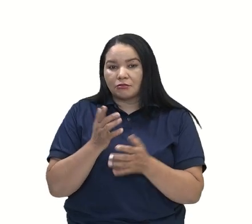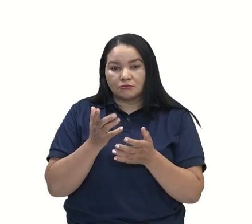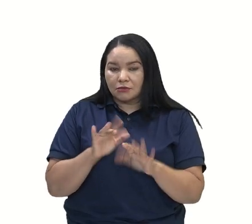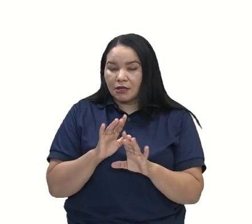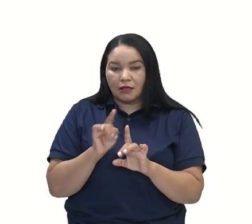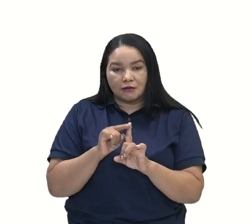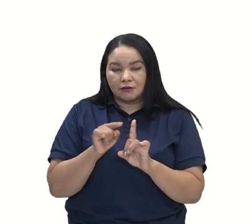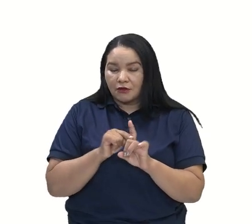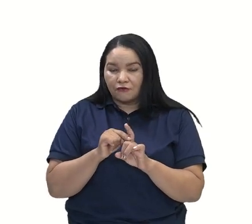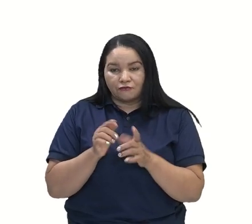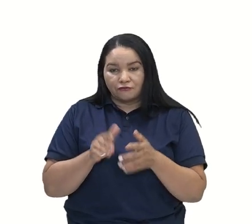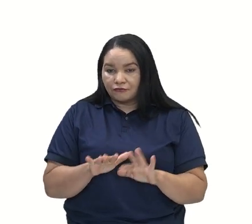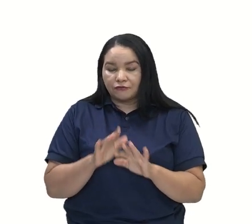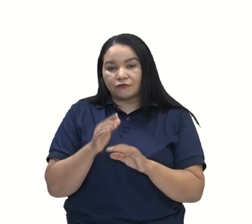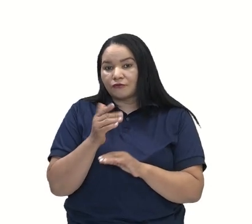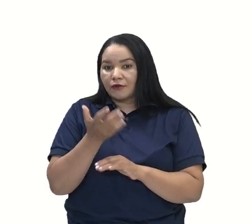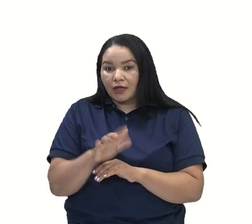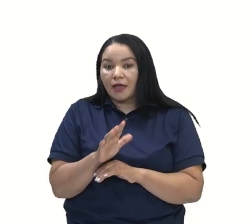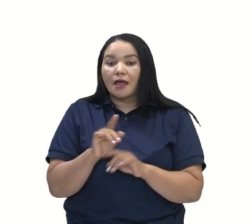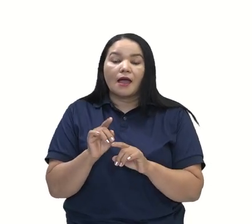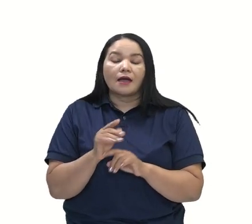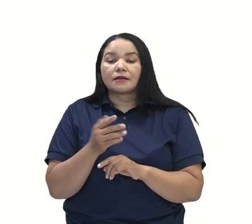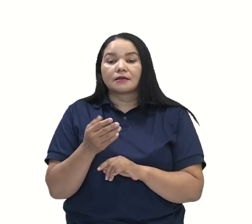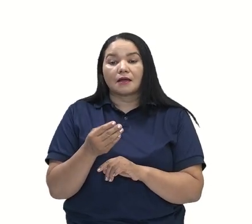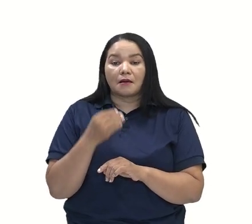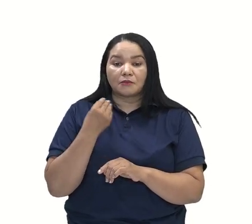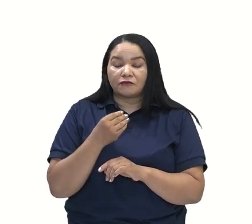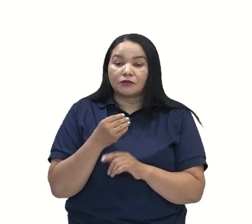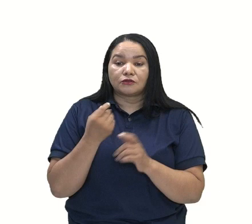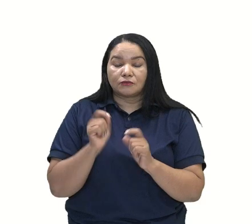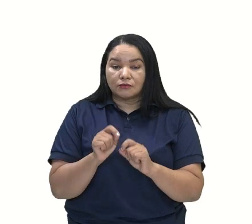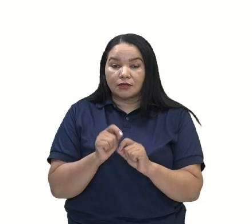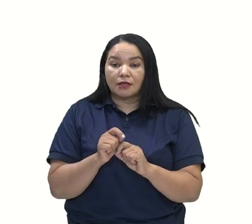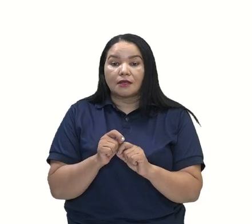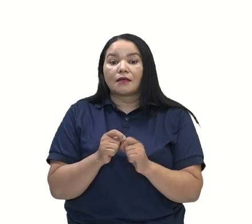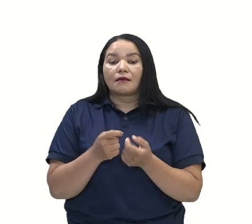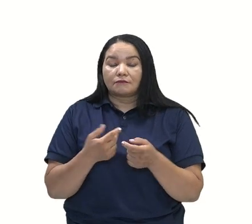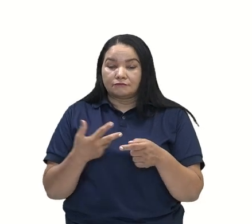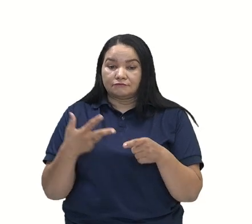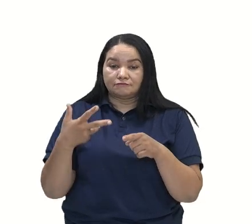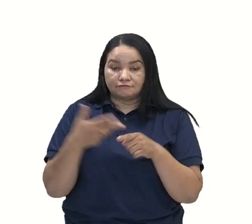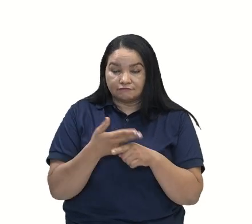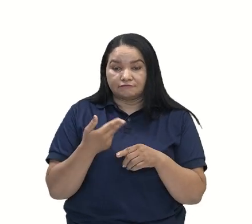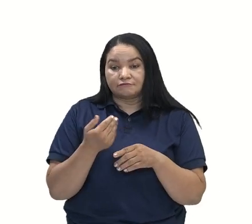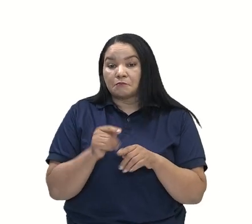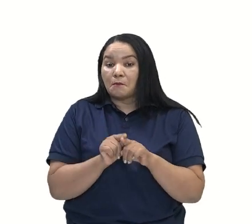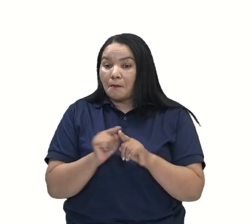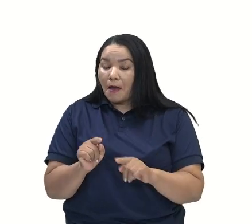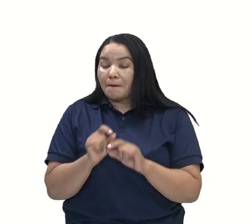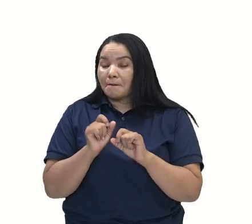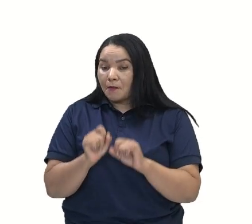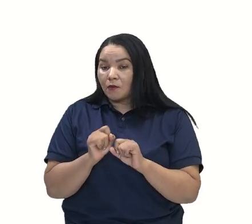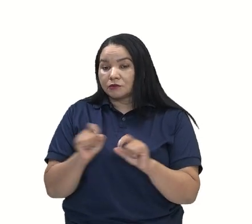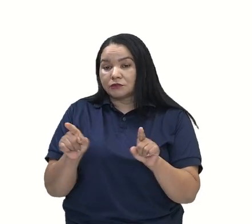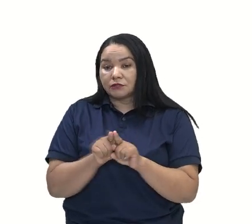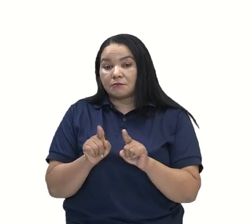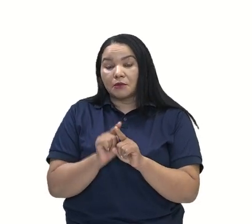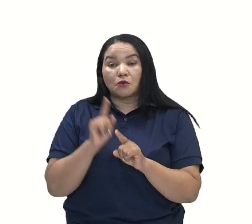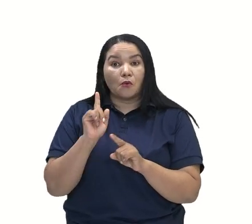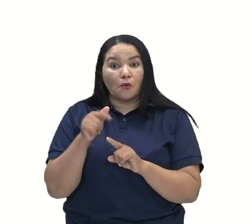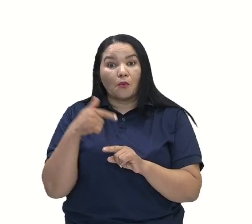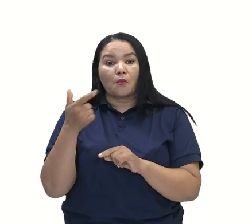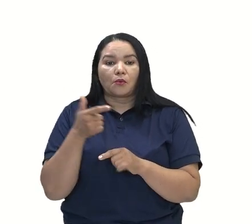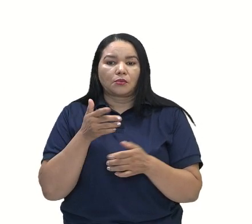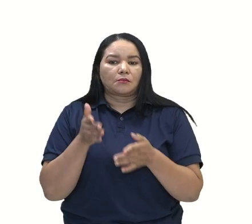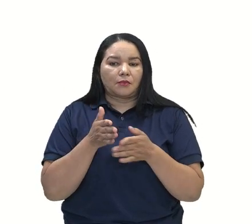ter outros filhos e aproveita-se, então, esse parto para fazer essa cirurgia. Mas, claro que ela pode realizar também em outro